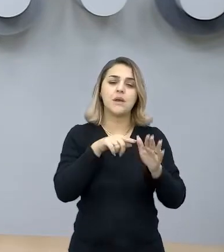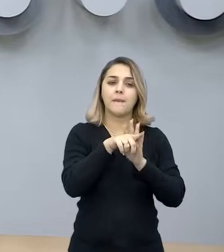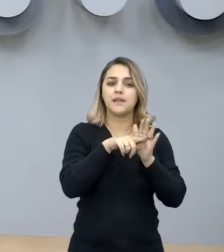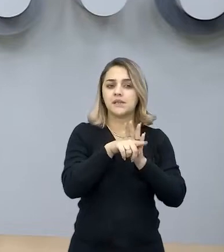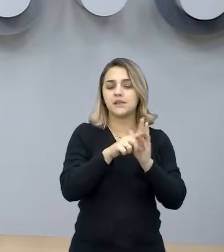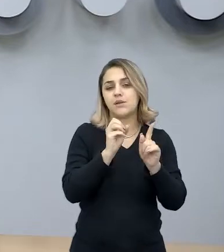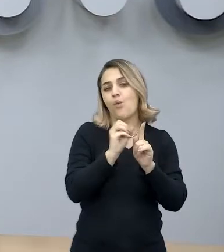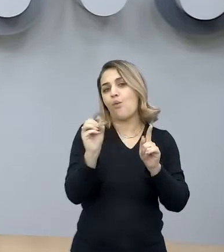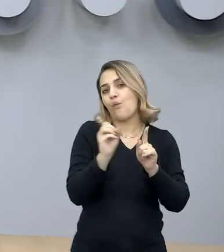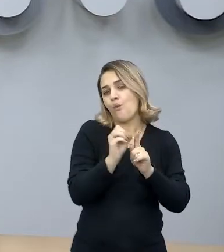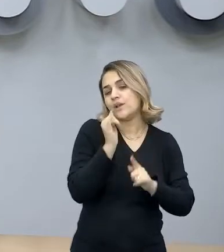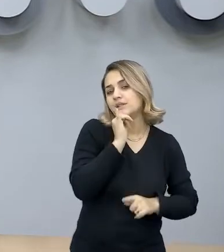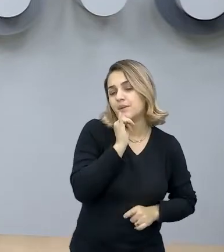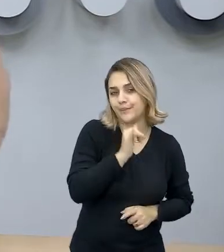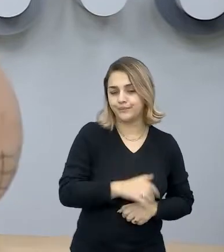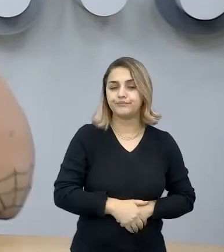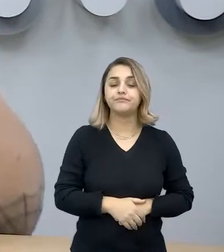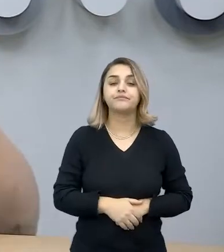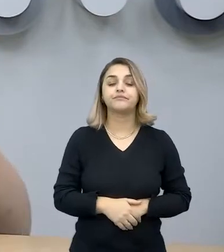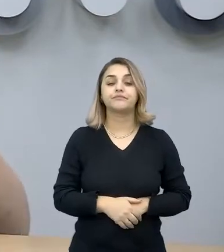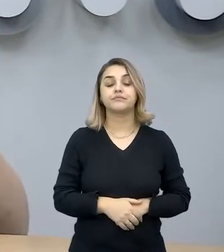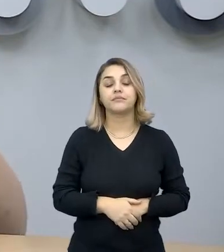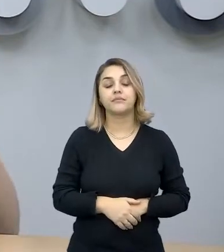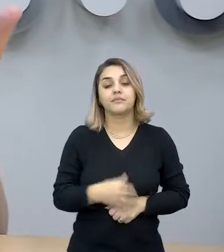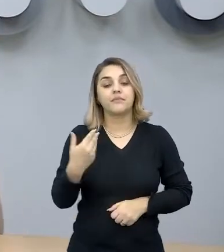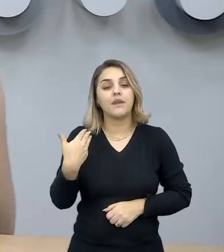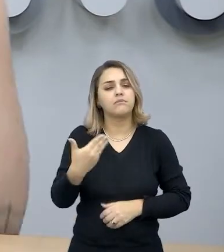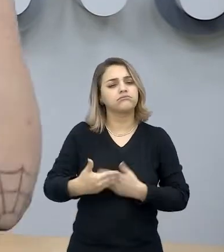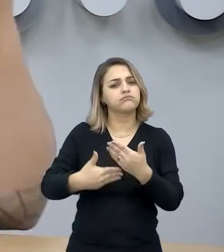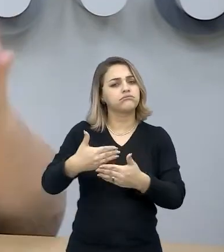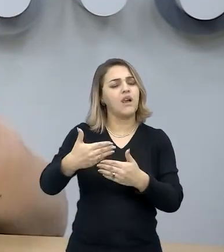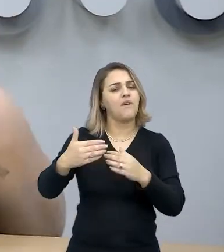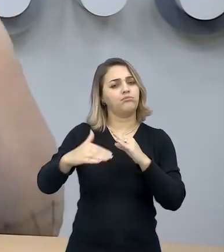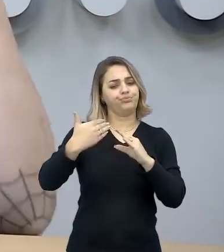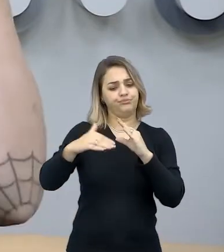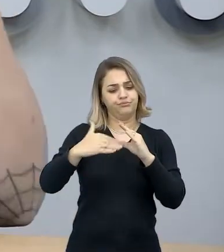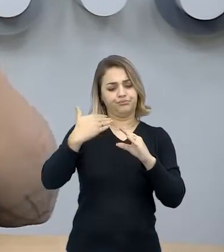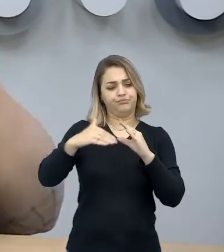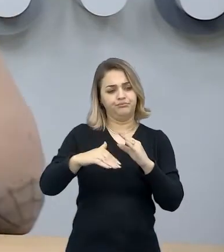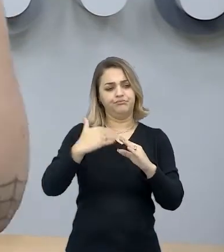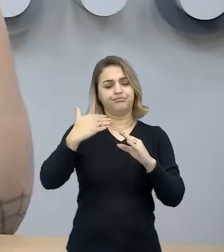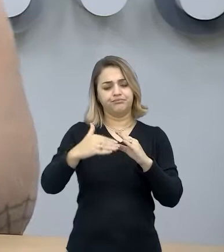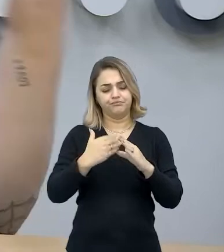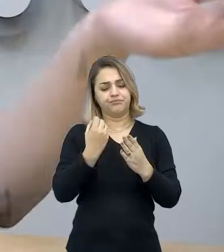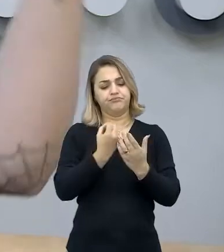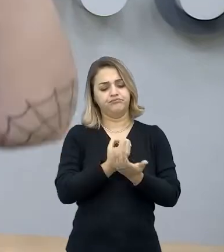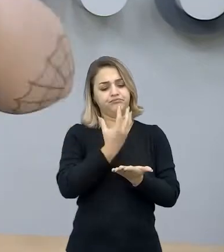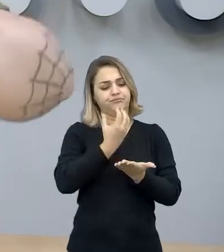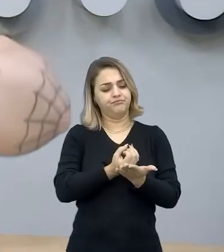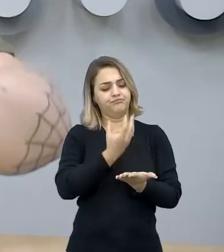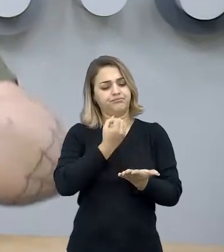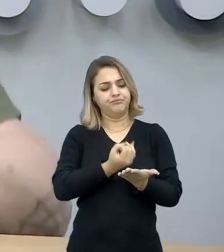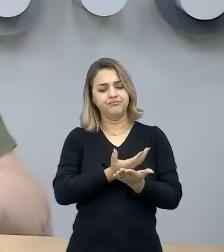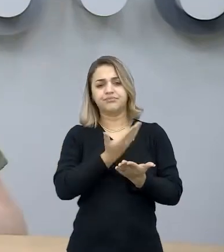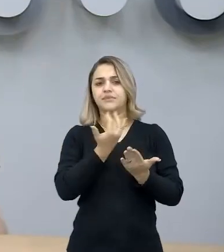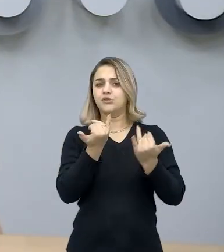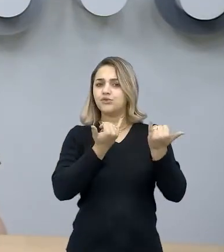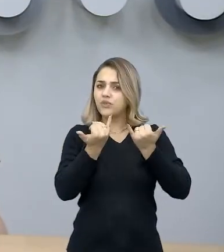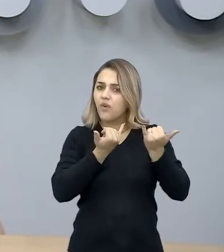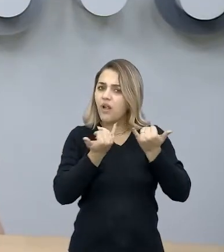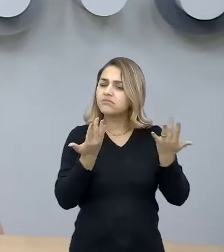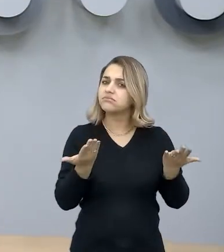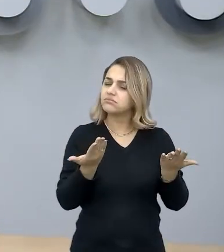busca, dali a pouco a gente começa a receber propagandas, né, enfim, relativas àquela busca que a